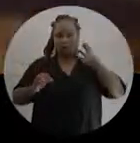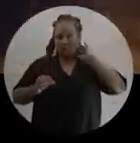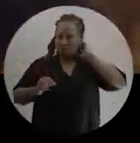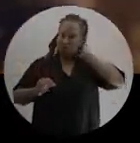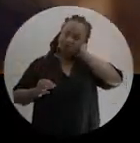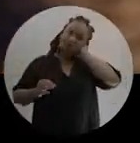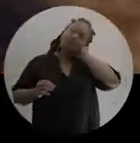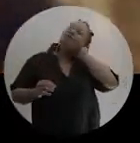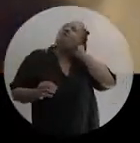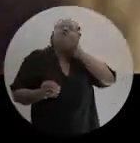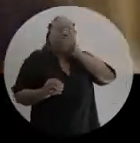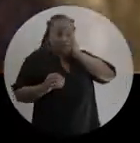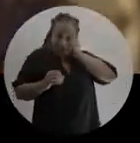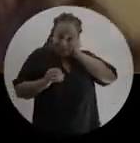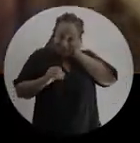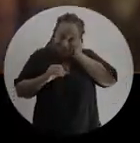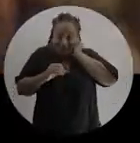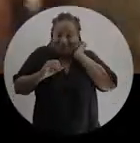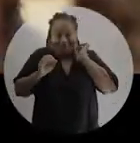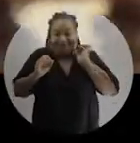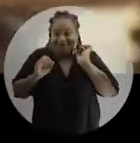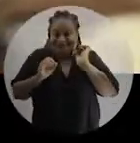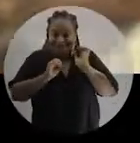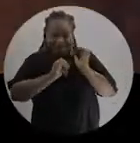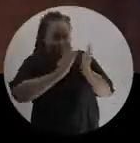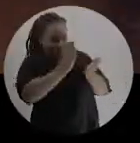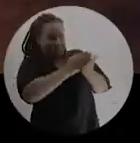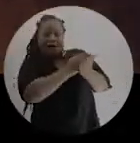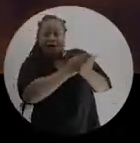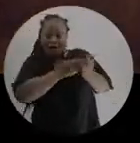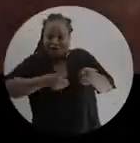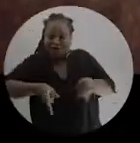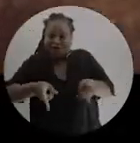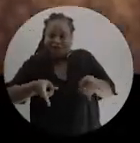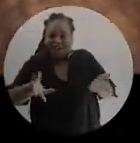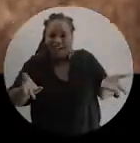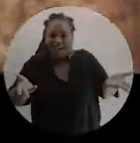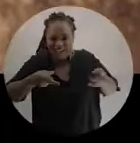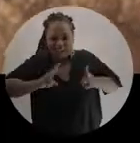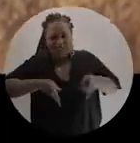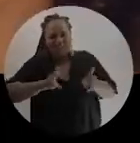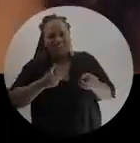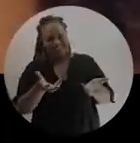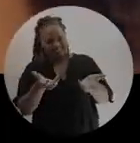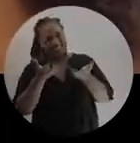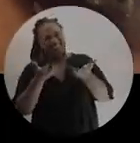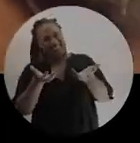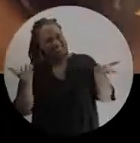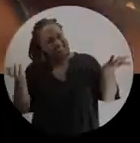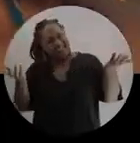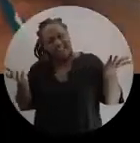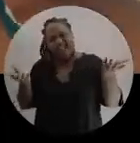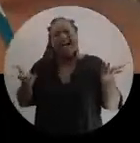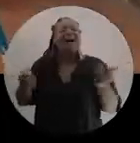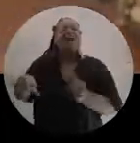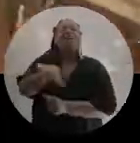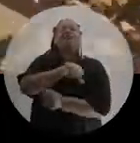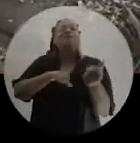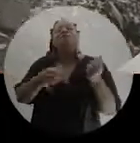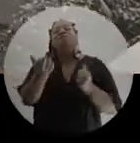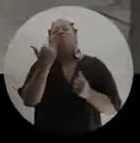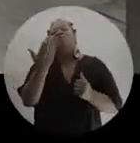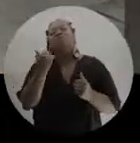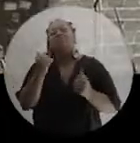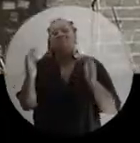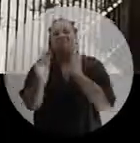mãozinha marota, falando cafuné que chega ali um vira. Você fala pra parar ou pra continuar? Continua, né, Muzenza? Agora